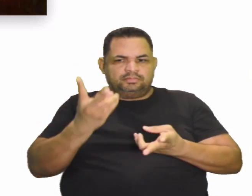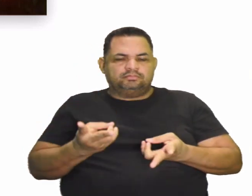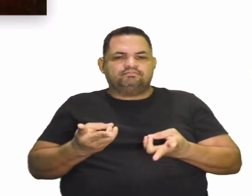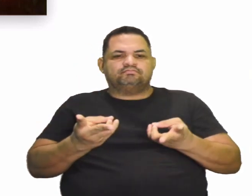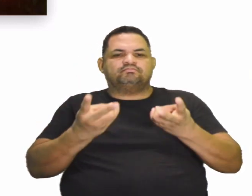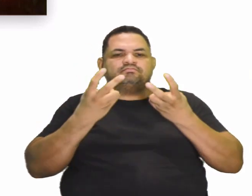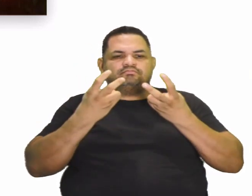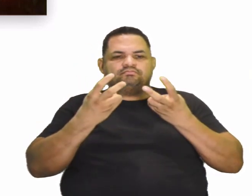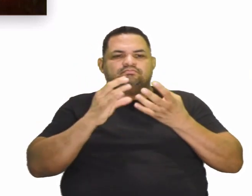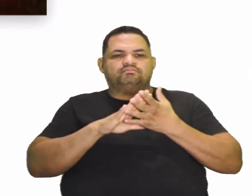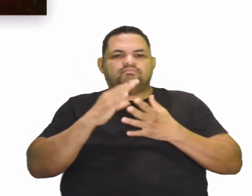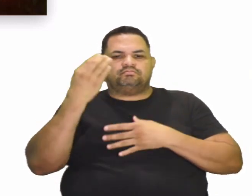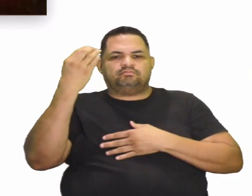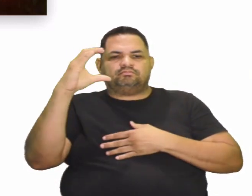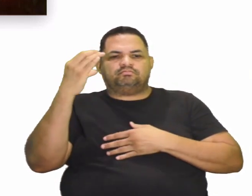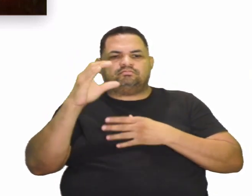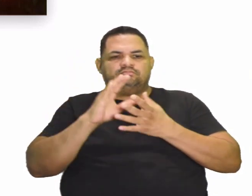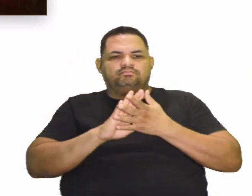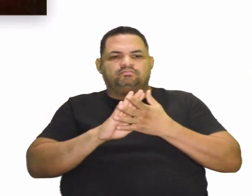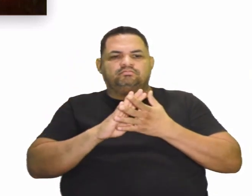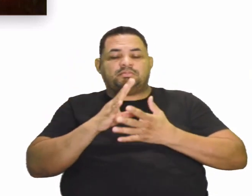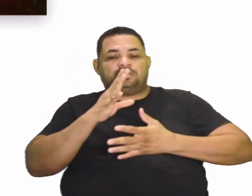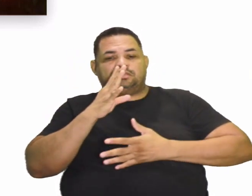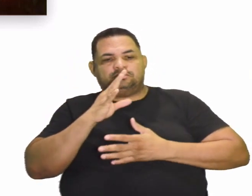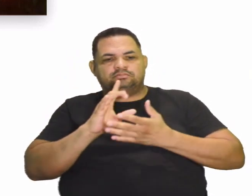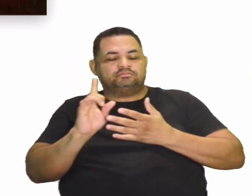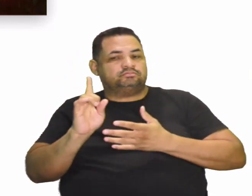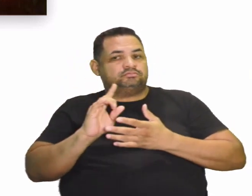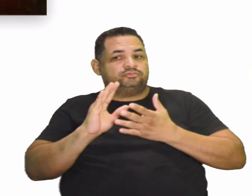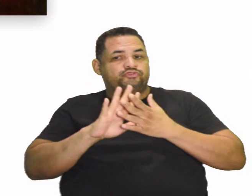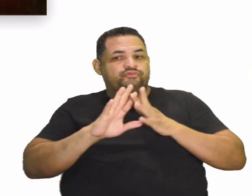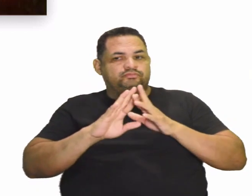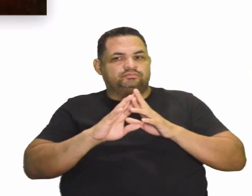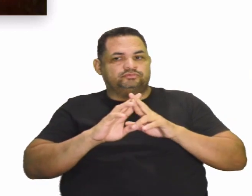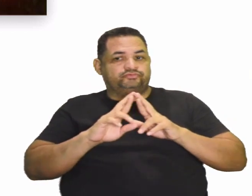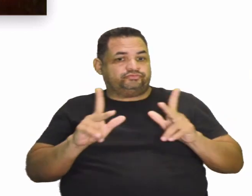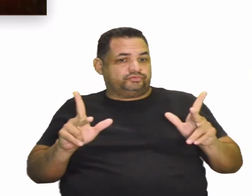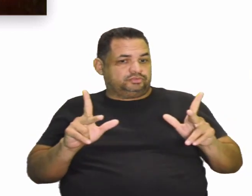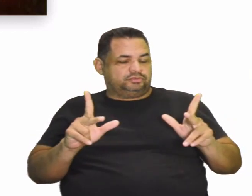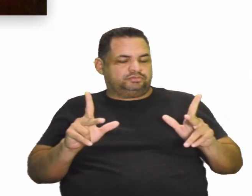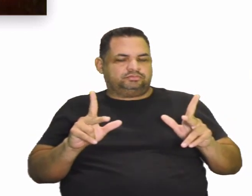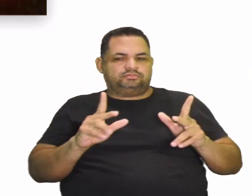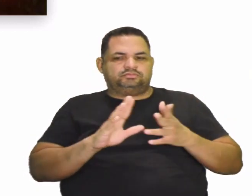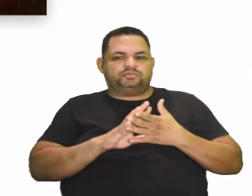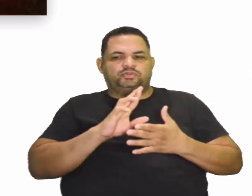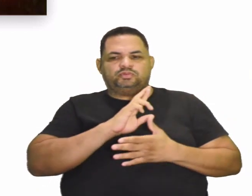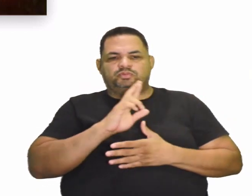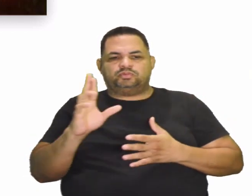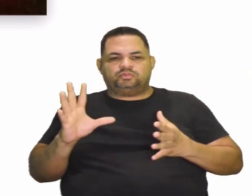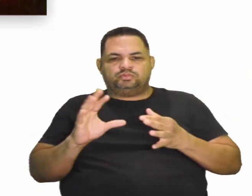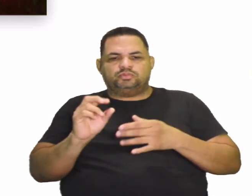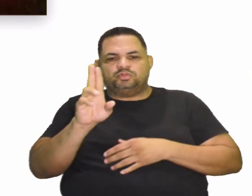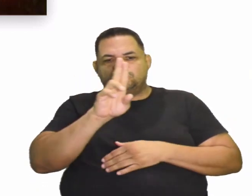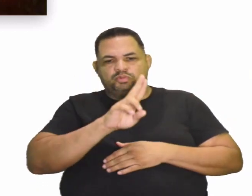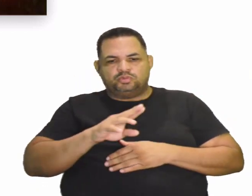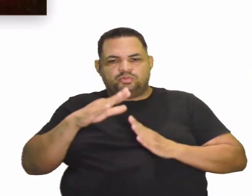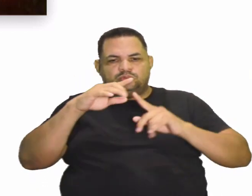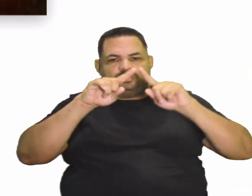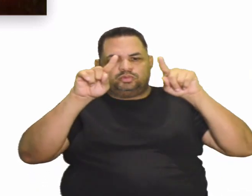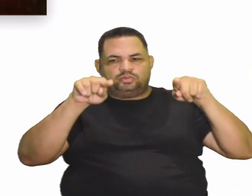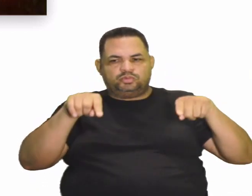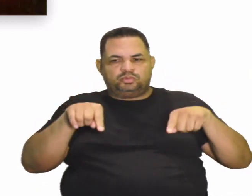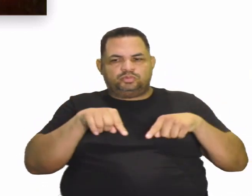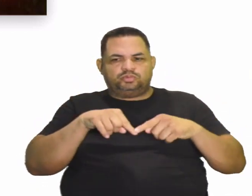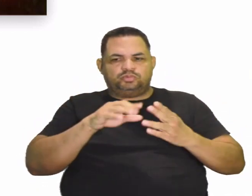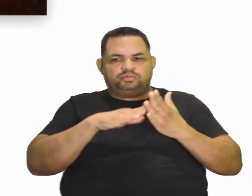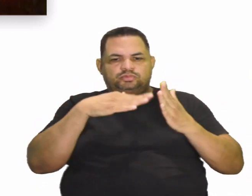mais só no contexto religioso, né? Inicia, então, o uso de tela e da tinta a